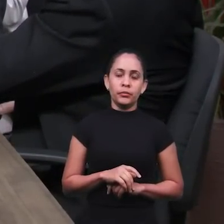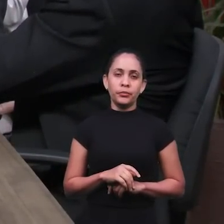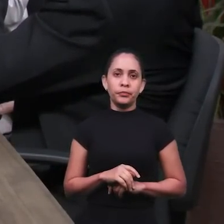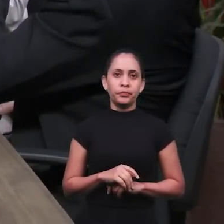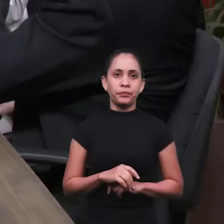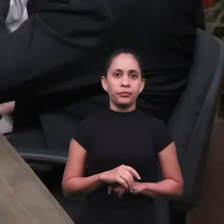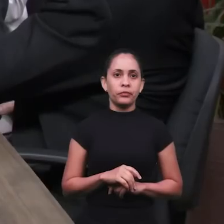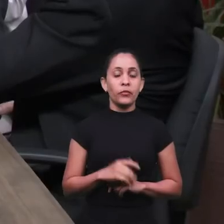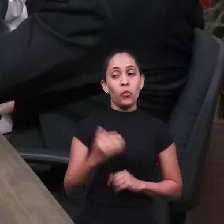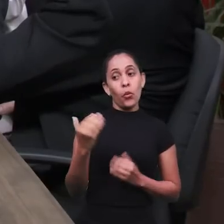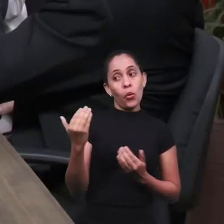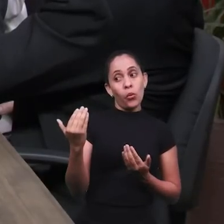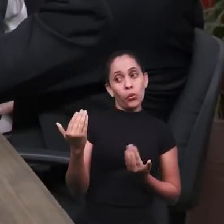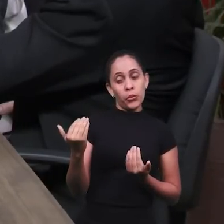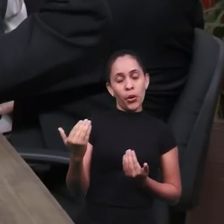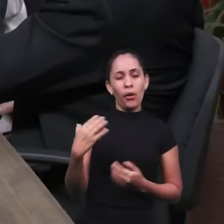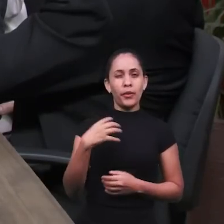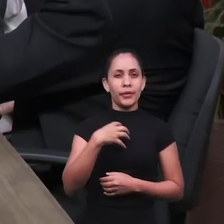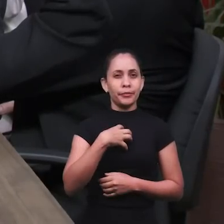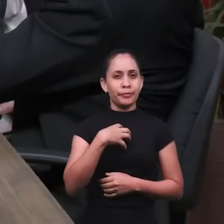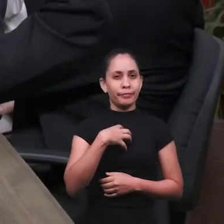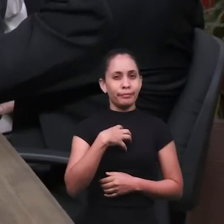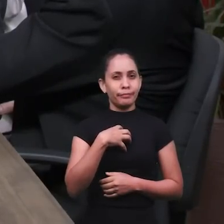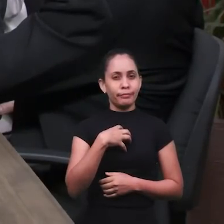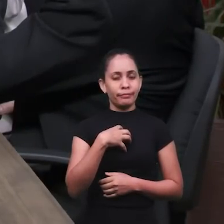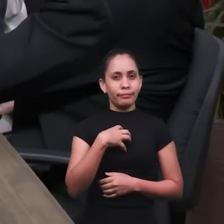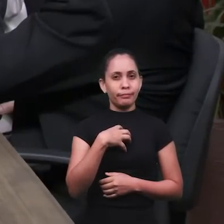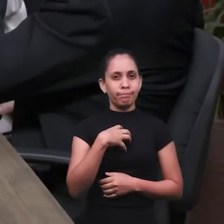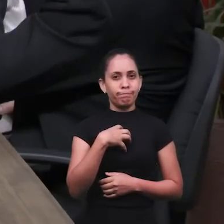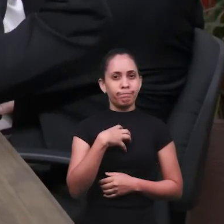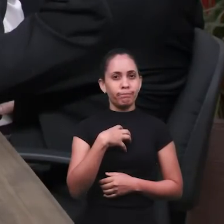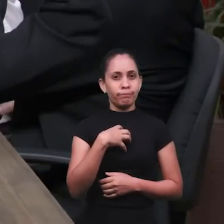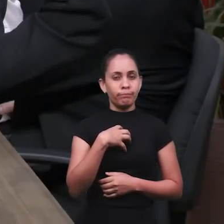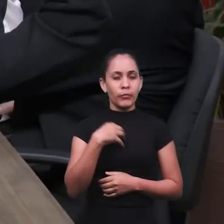só o jovem se sente